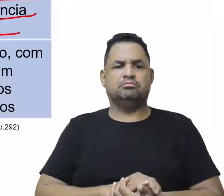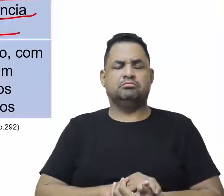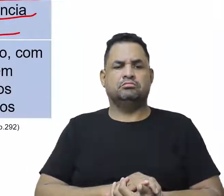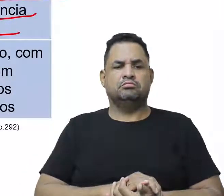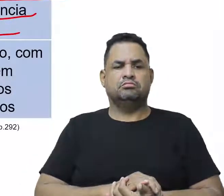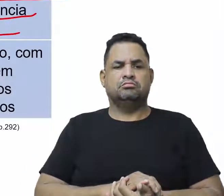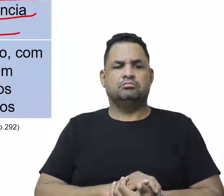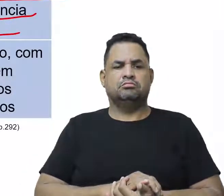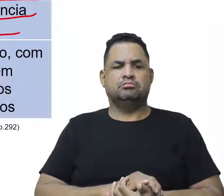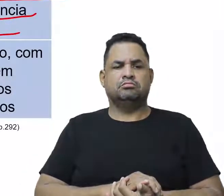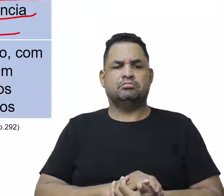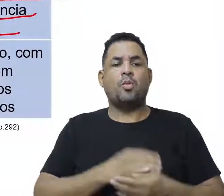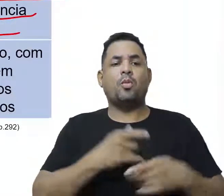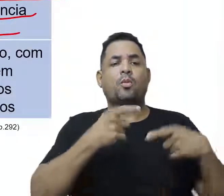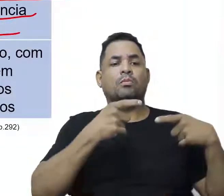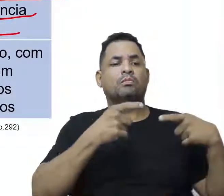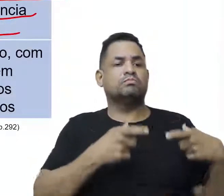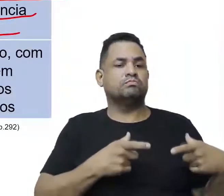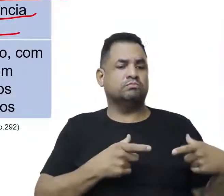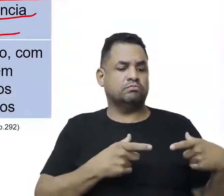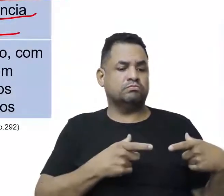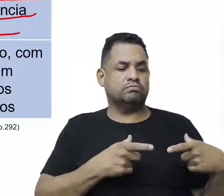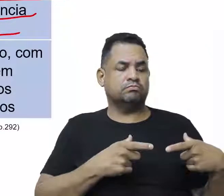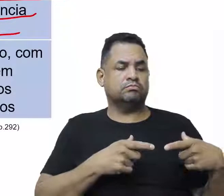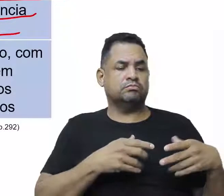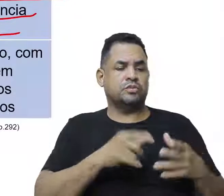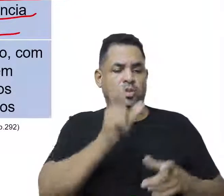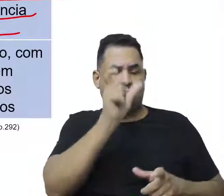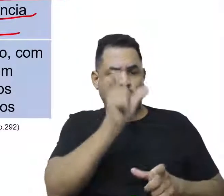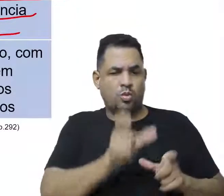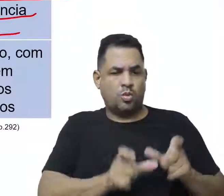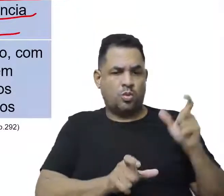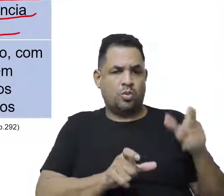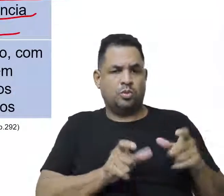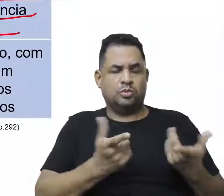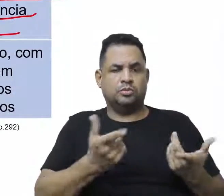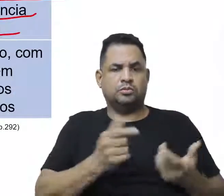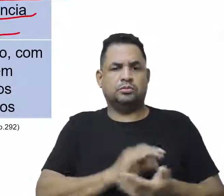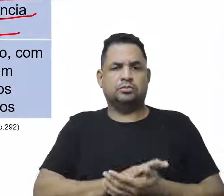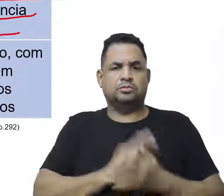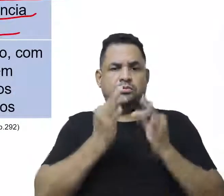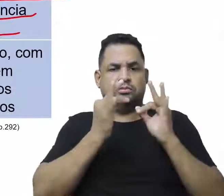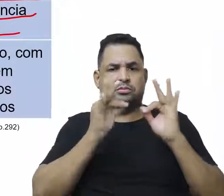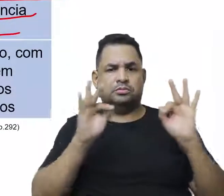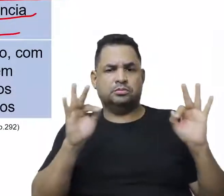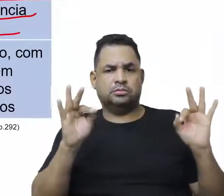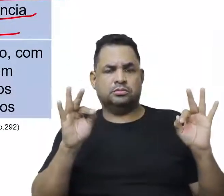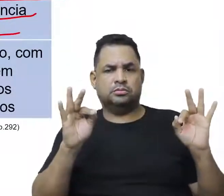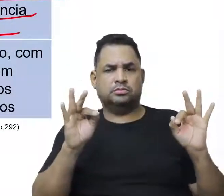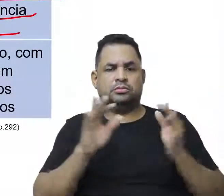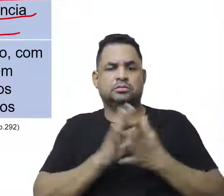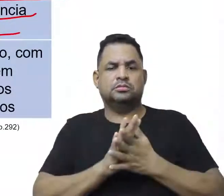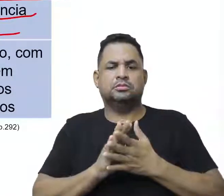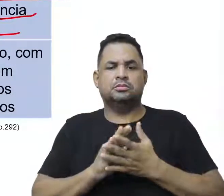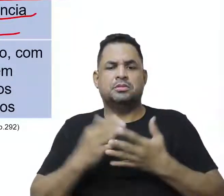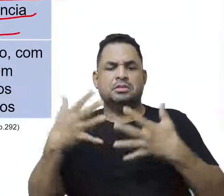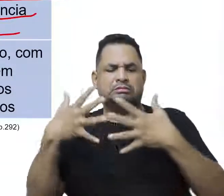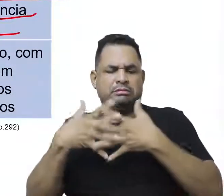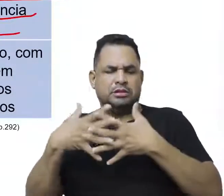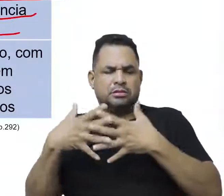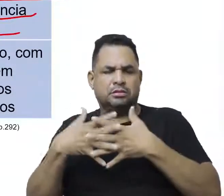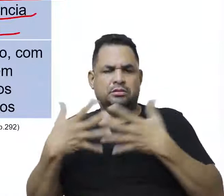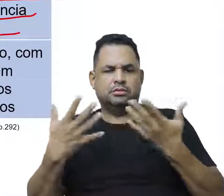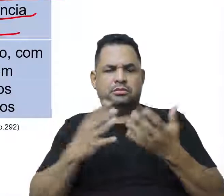e na posição do indivíduo na solidariedade mecânica ou seja nas sociedades mais simples e a que as sociedades mais complexas